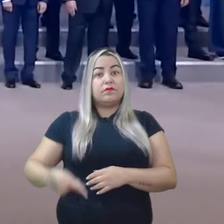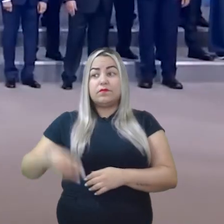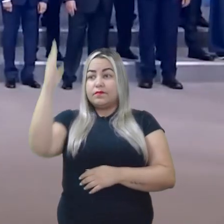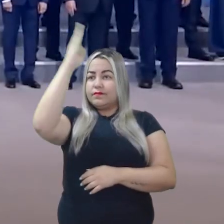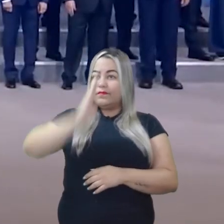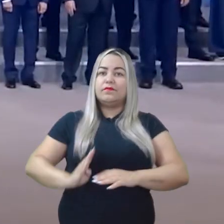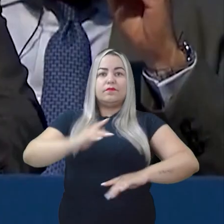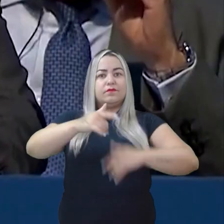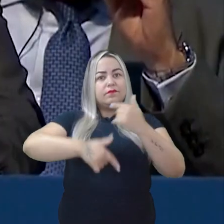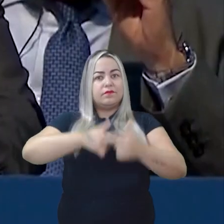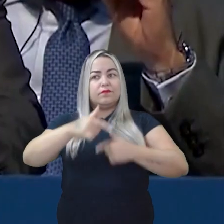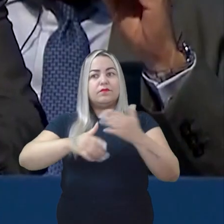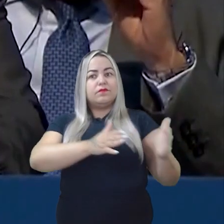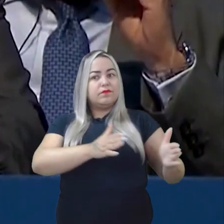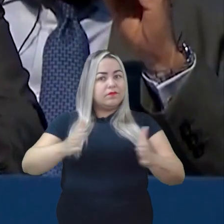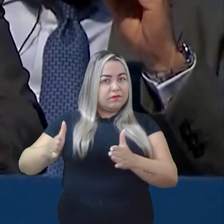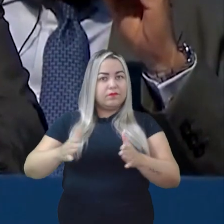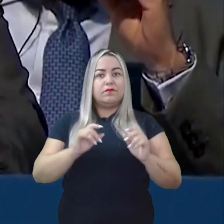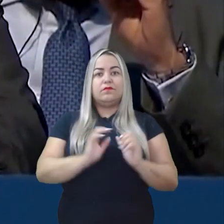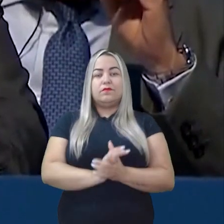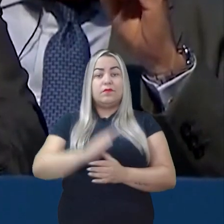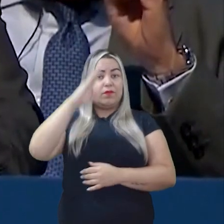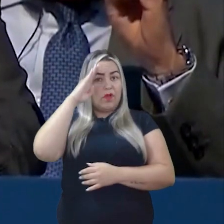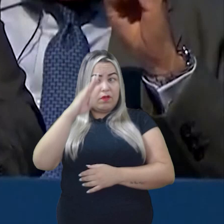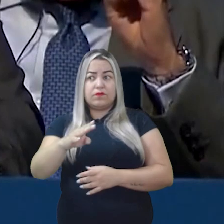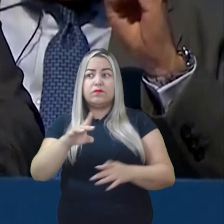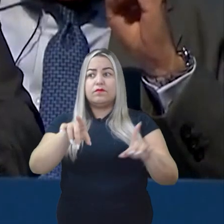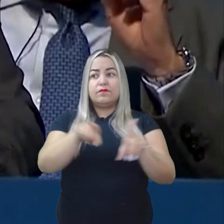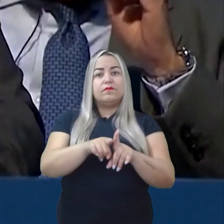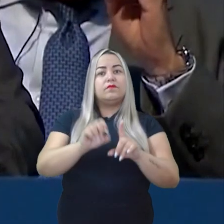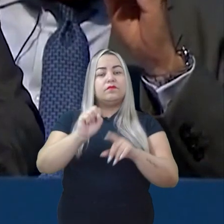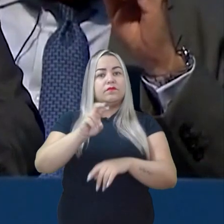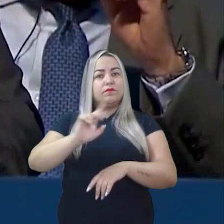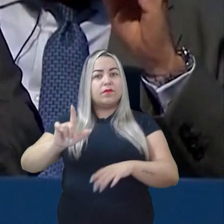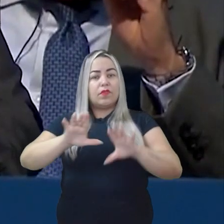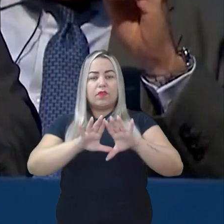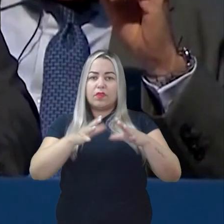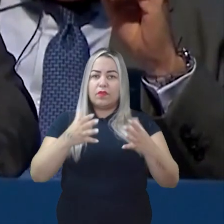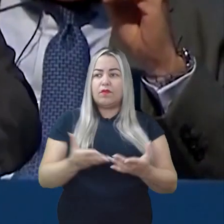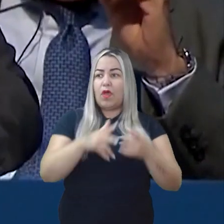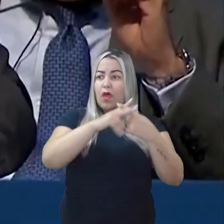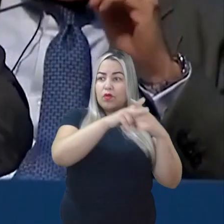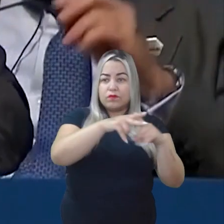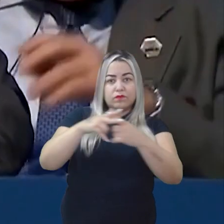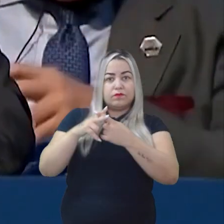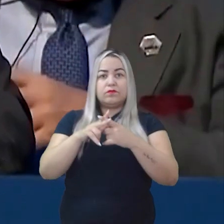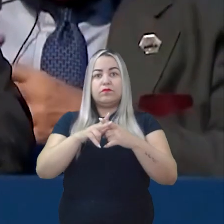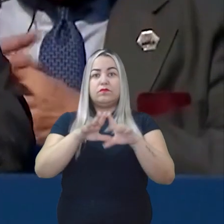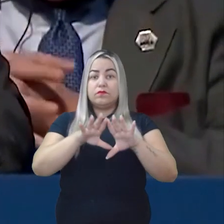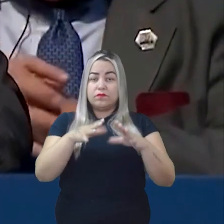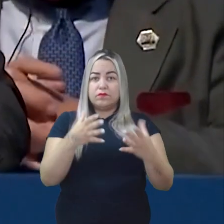A presidência brasileira vai atuar em 2 eixos principais: cooperação do Sul global e a reforma